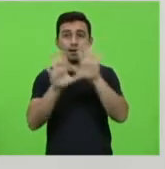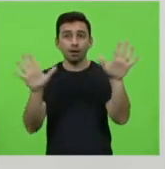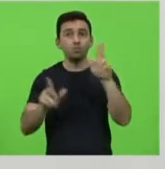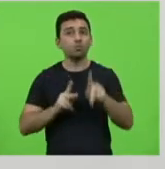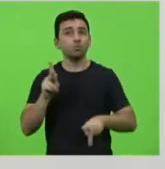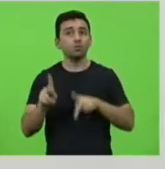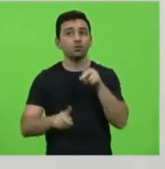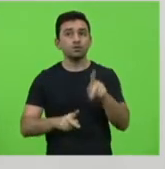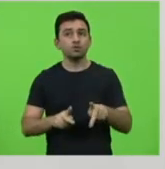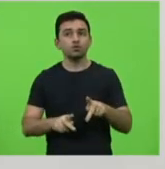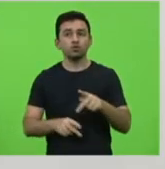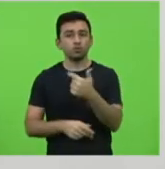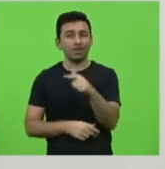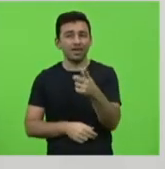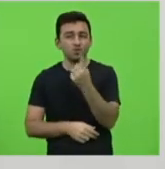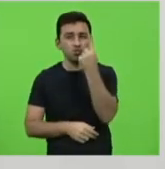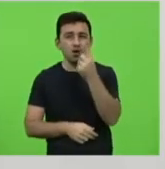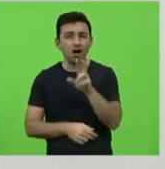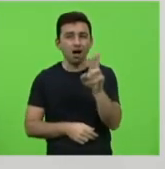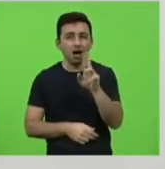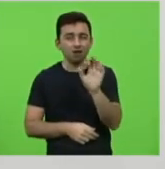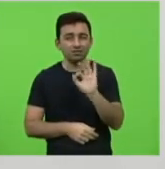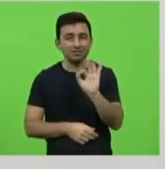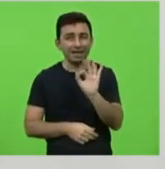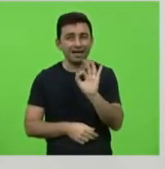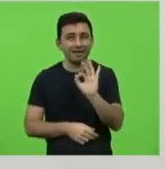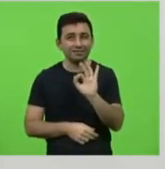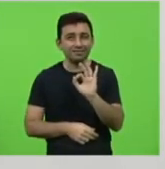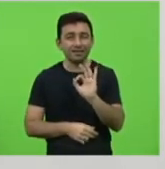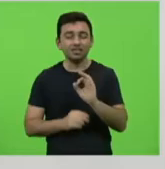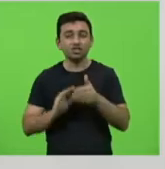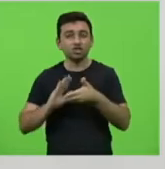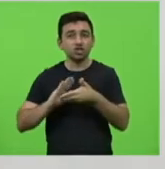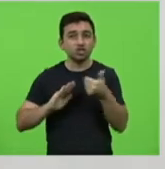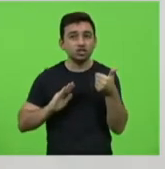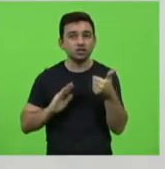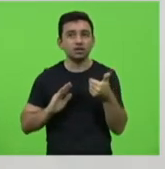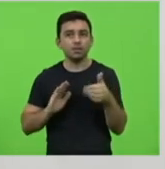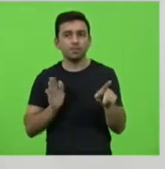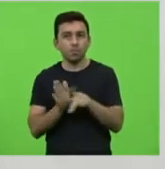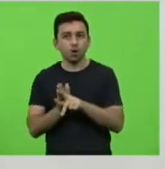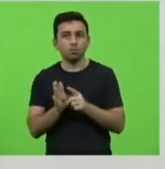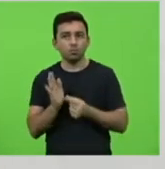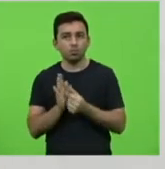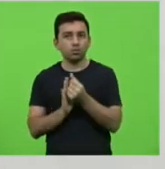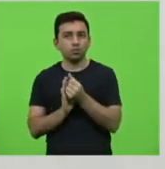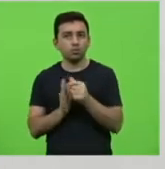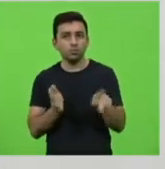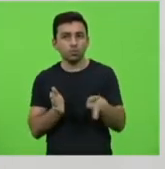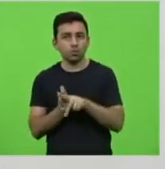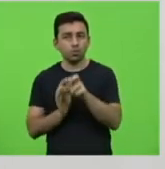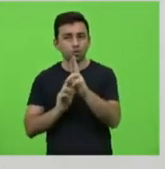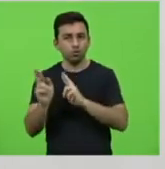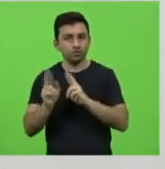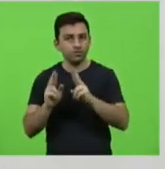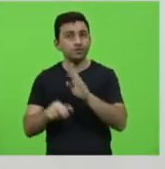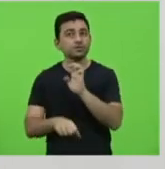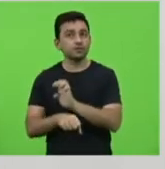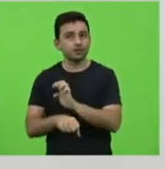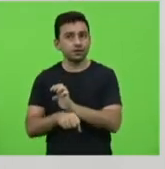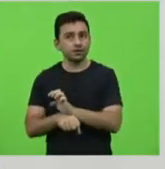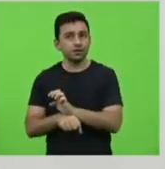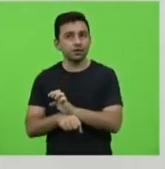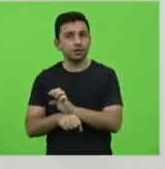que nenhum real sequer está sendo retirado do orçamento destinado às rodovias estaduais para